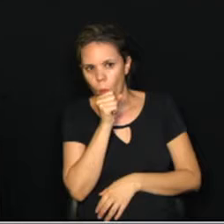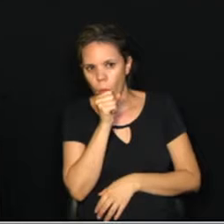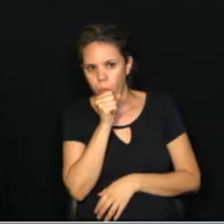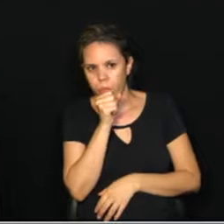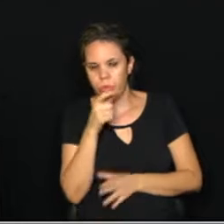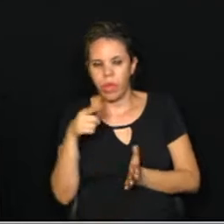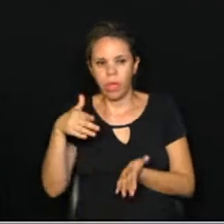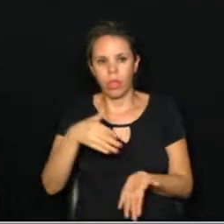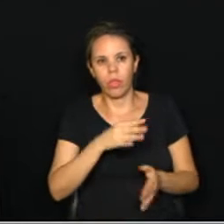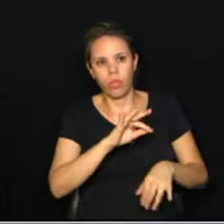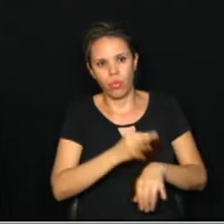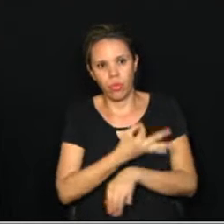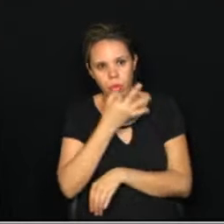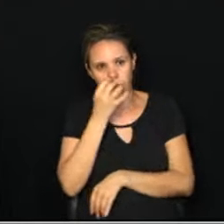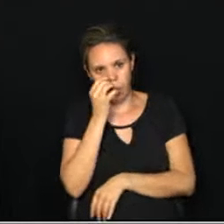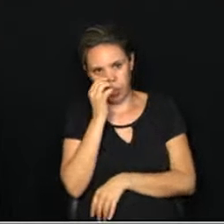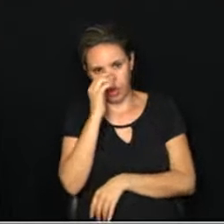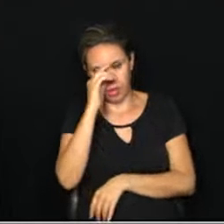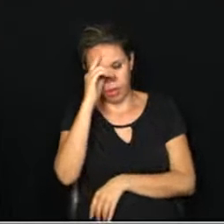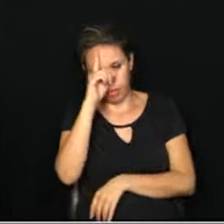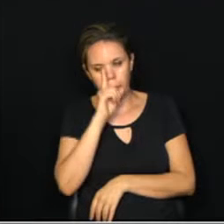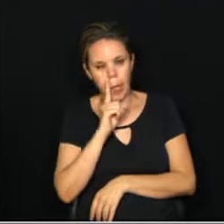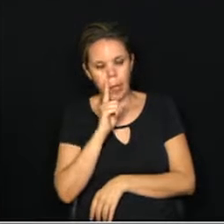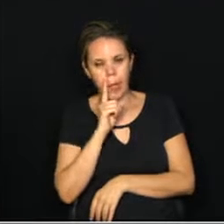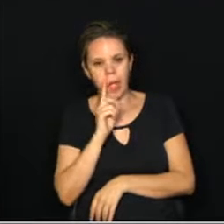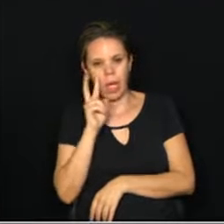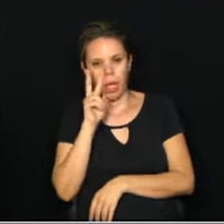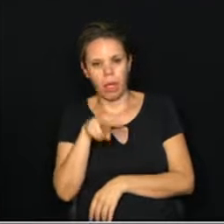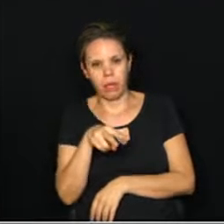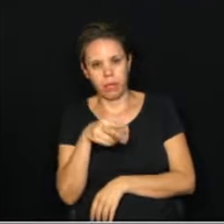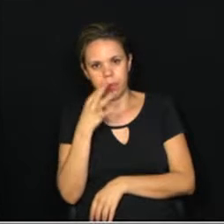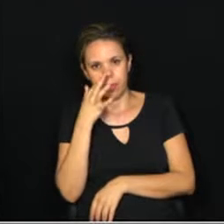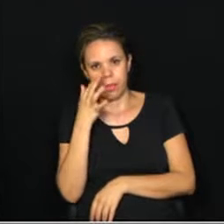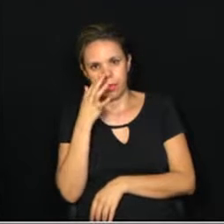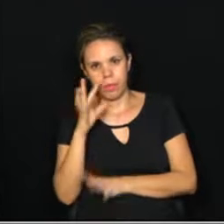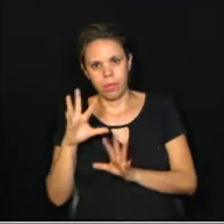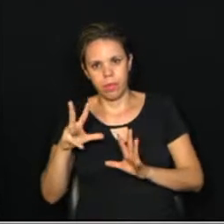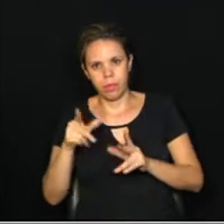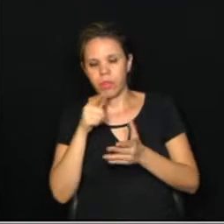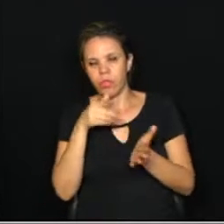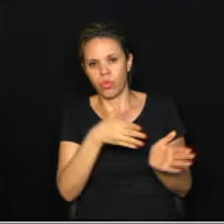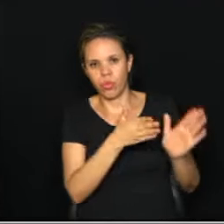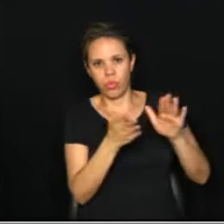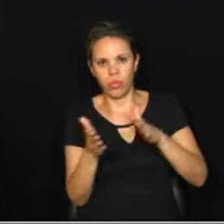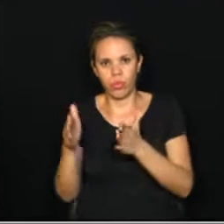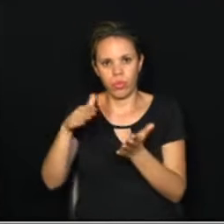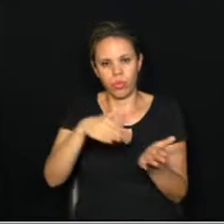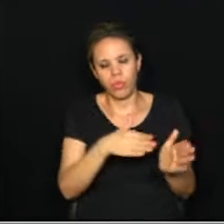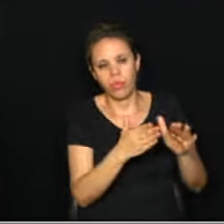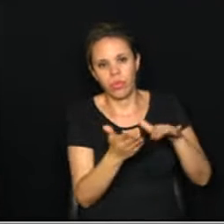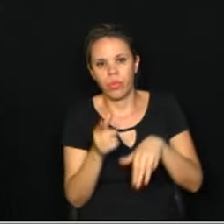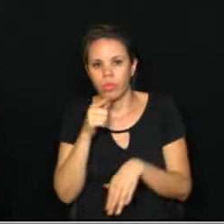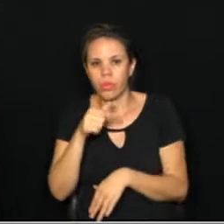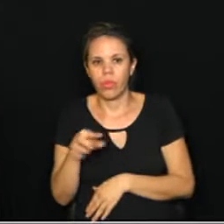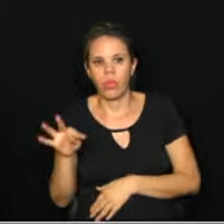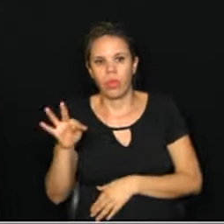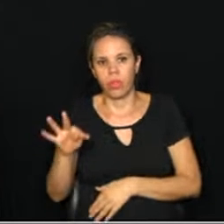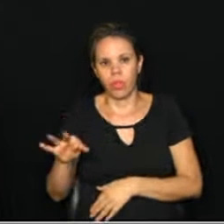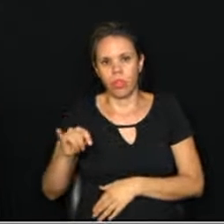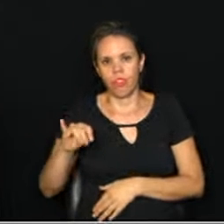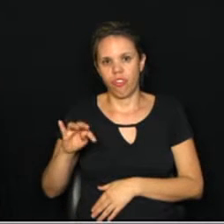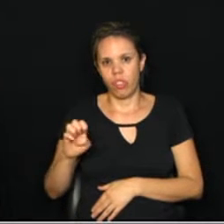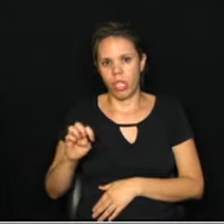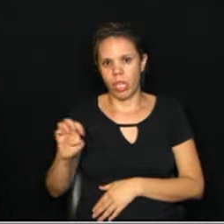rio Jundiaí, destacado de amarelo. Vocês podem observar que todos os nossos rios, eles são afluentes do rio Tietê pela